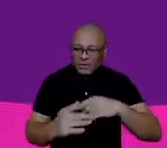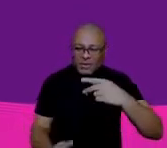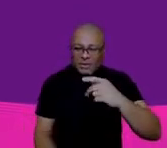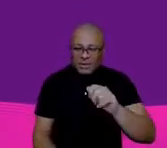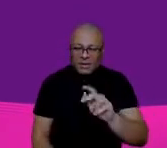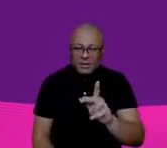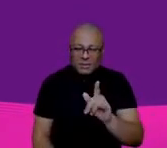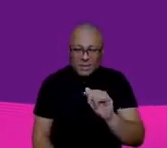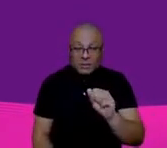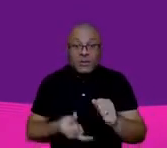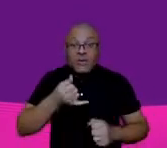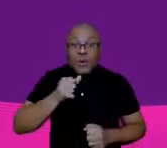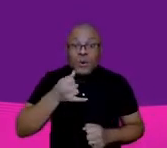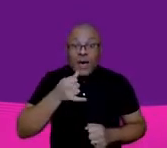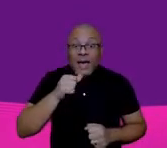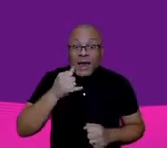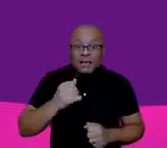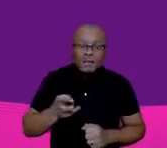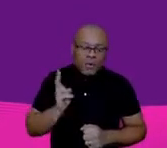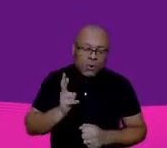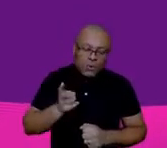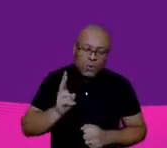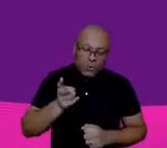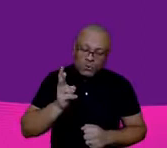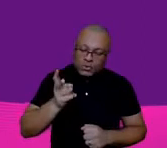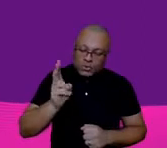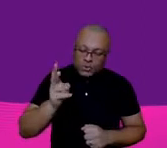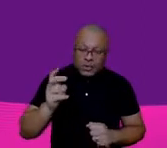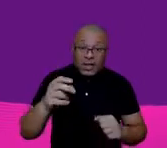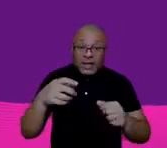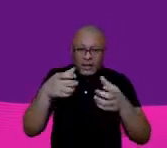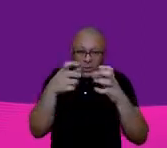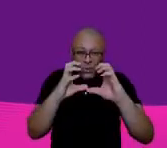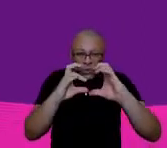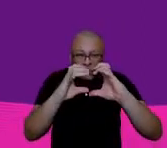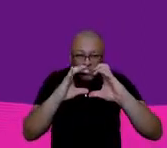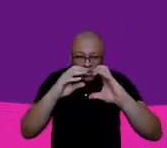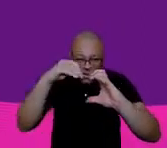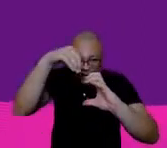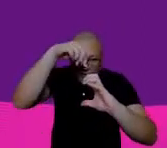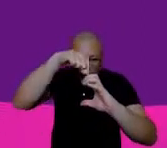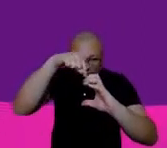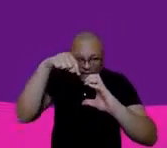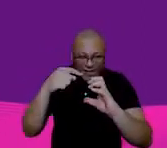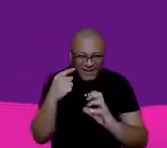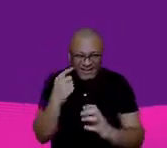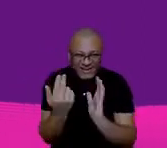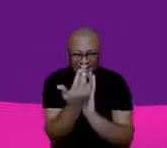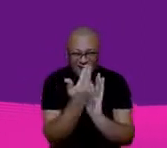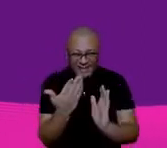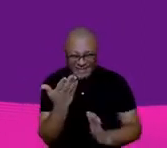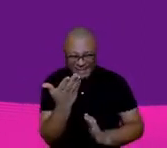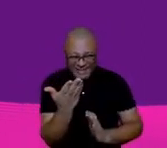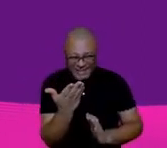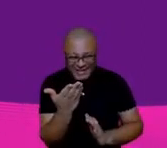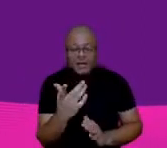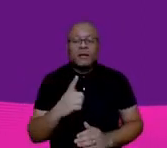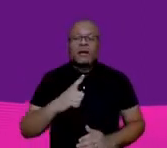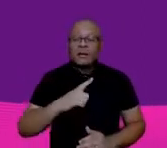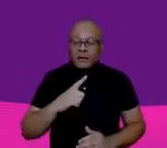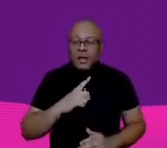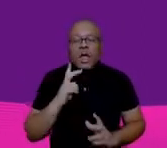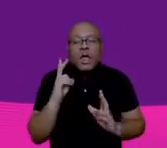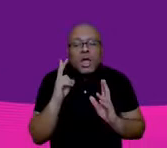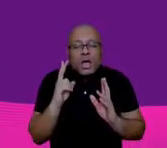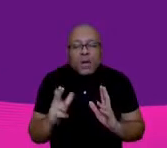elétrica contínua numa região muito específica, que a gente chama de núcleo subtalâmico, através de uma espécie de marca-passo. Na verdade,